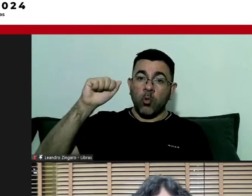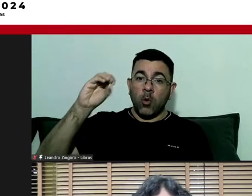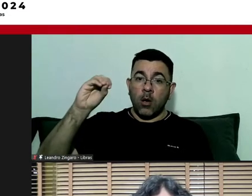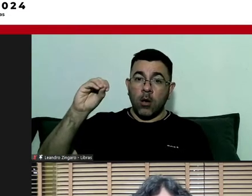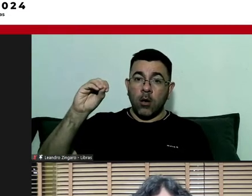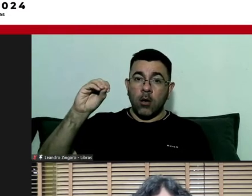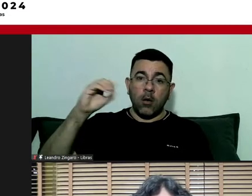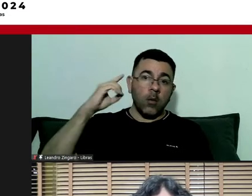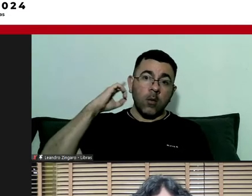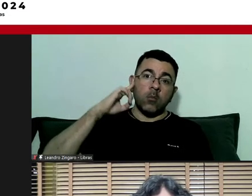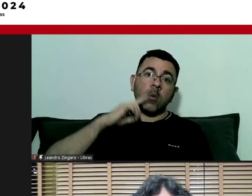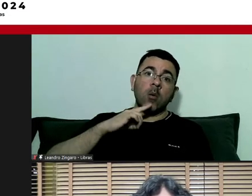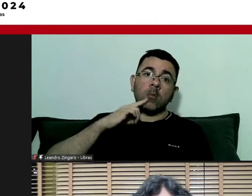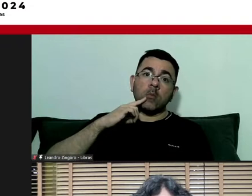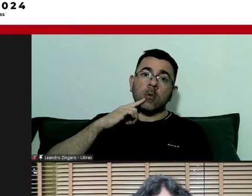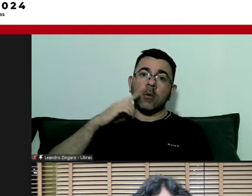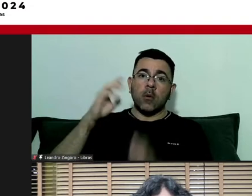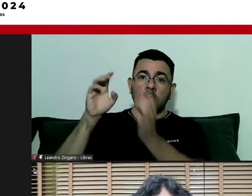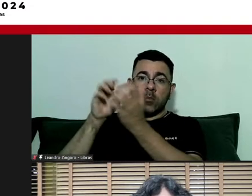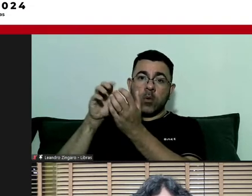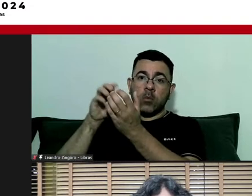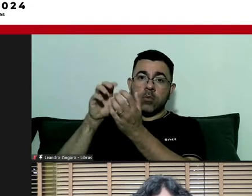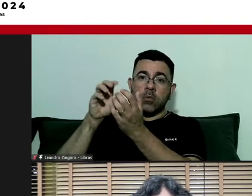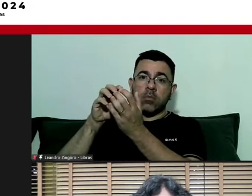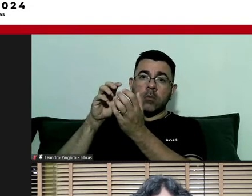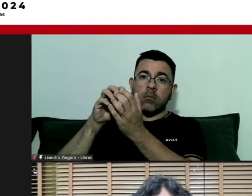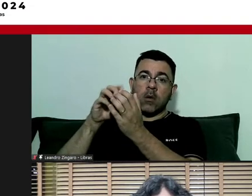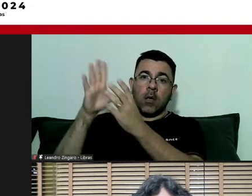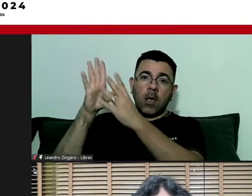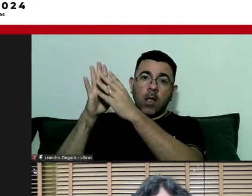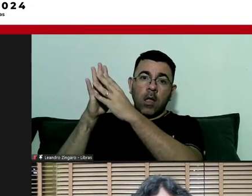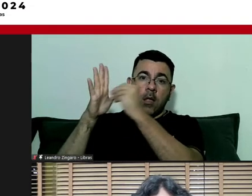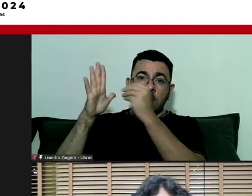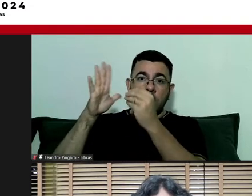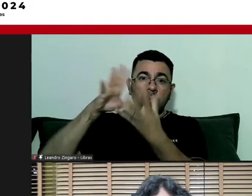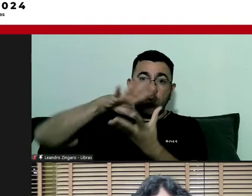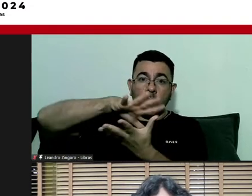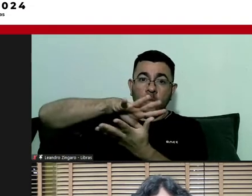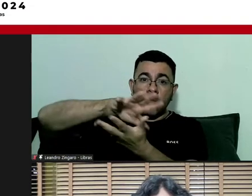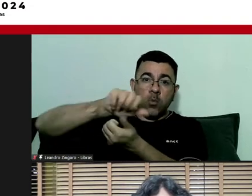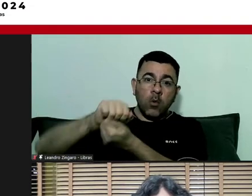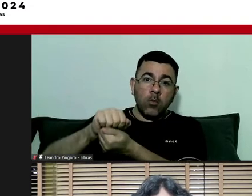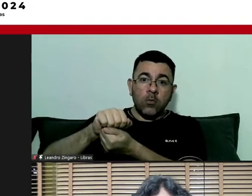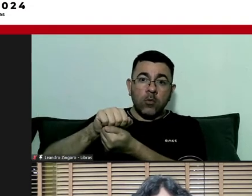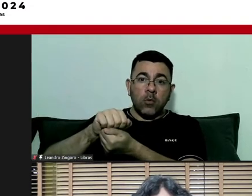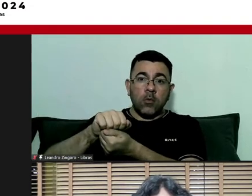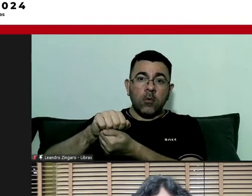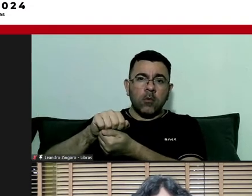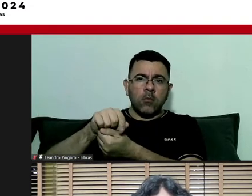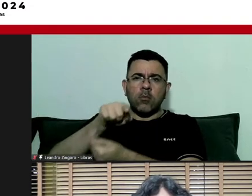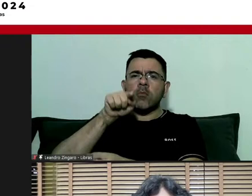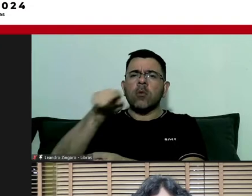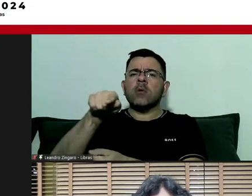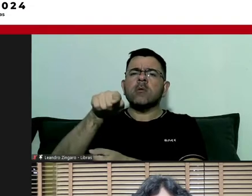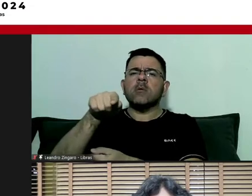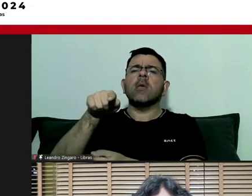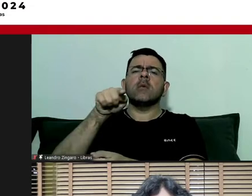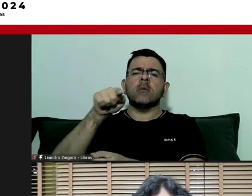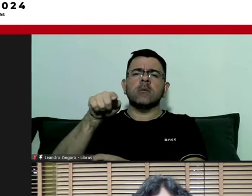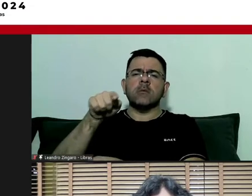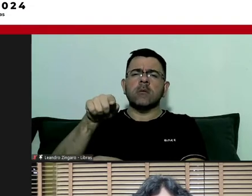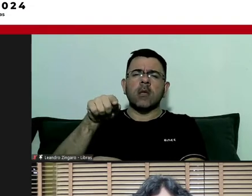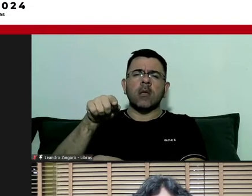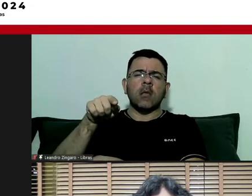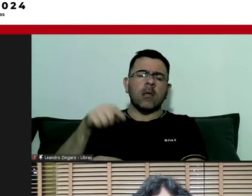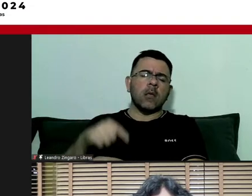disse João o Recife é o case Global eh do WhatsApp numa cidade e vocês são hoje longe da